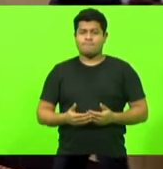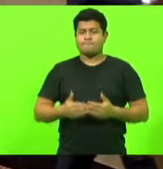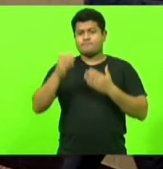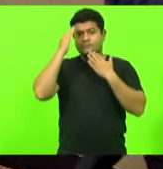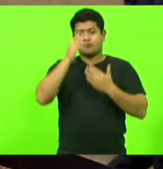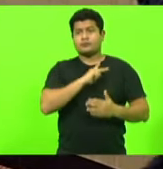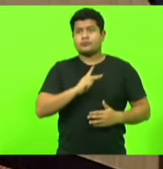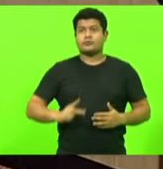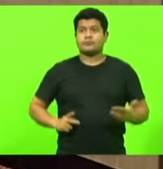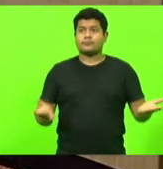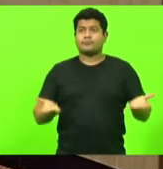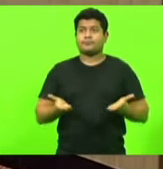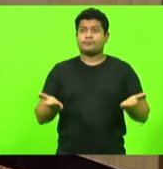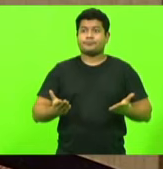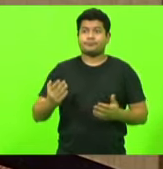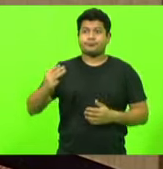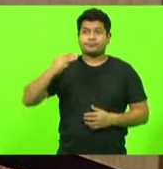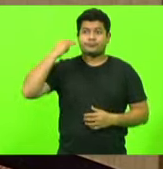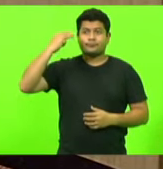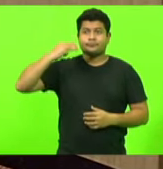Machado.